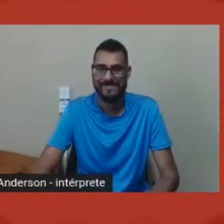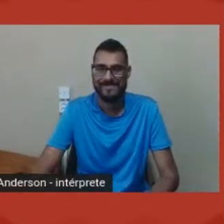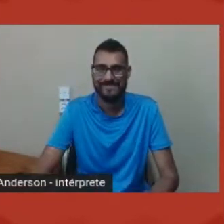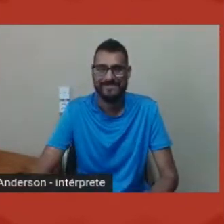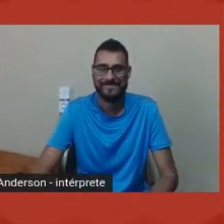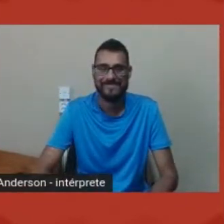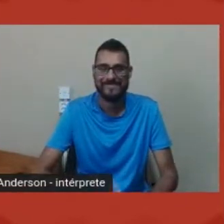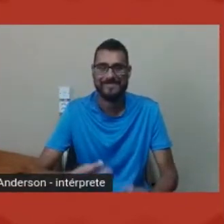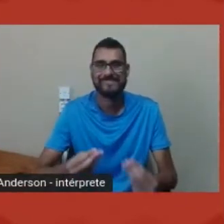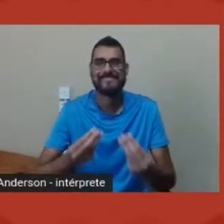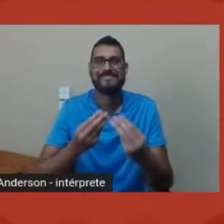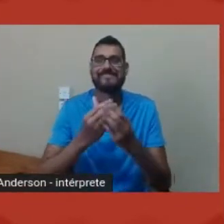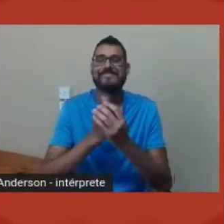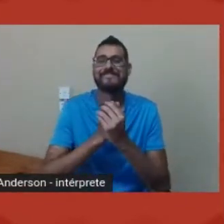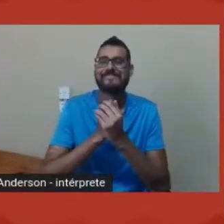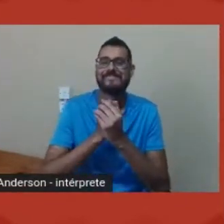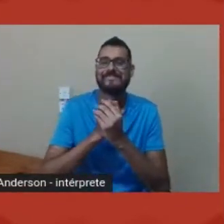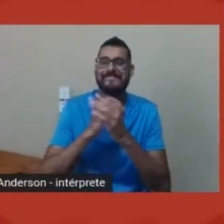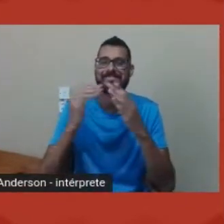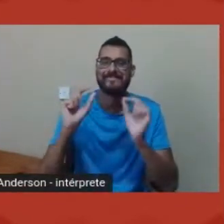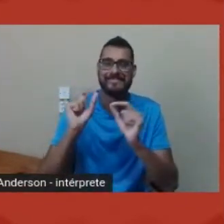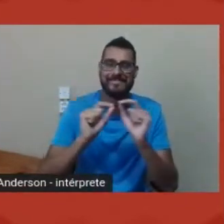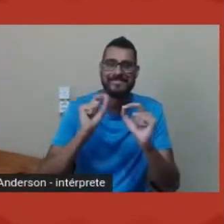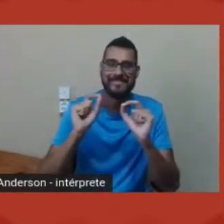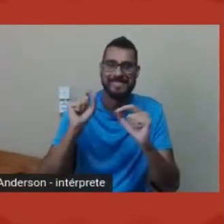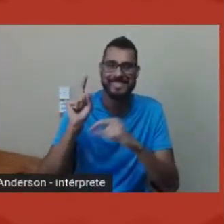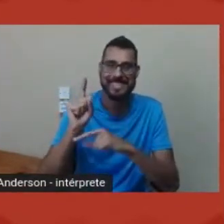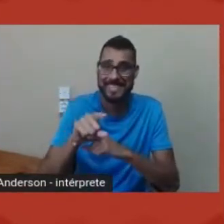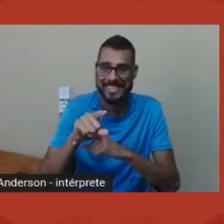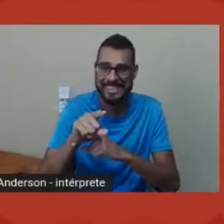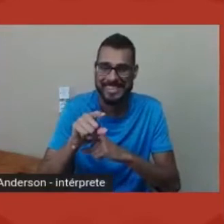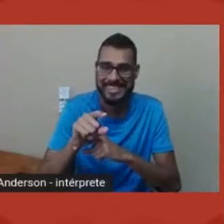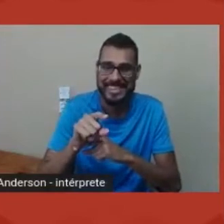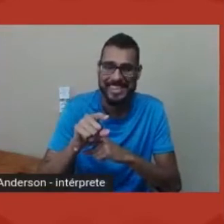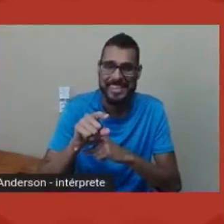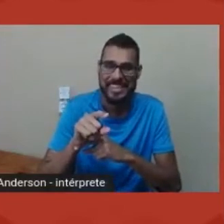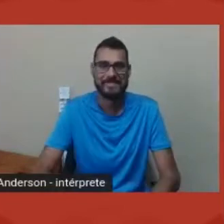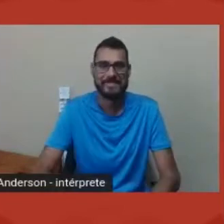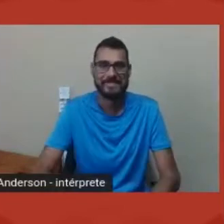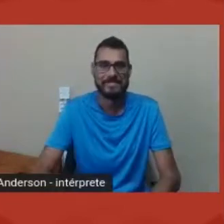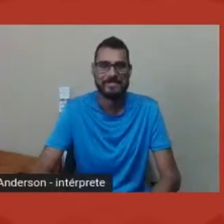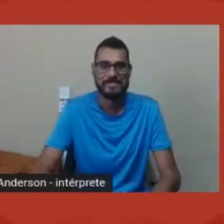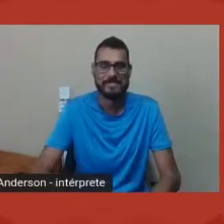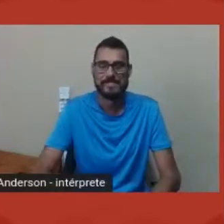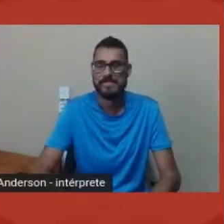O que é fluido compressível e incompressível?